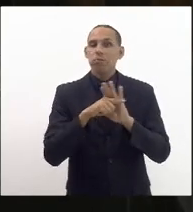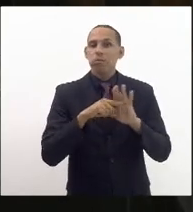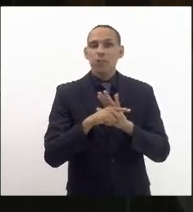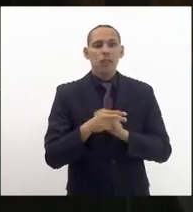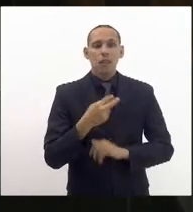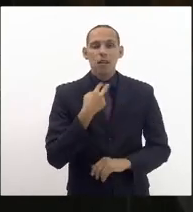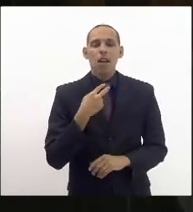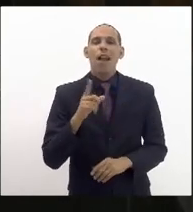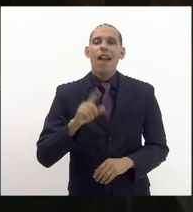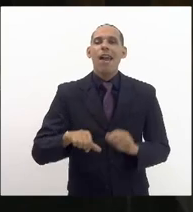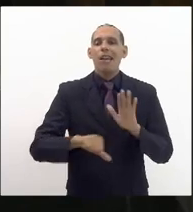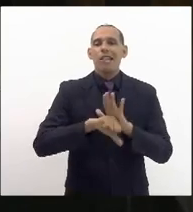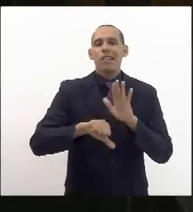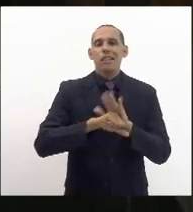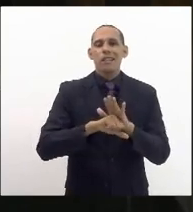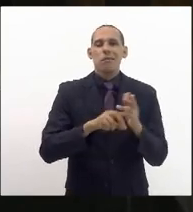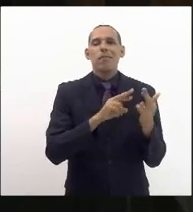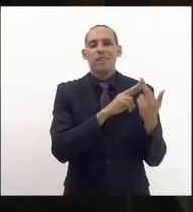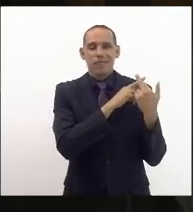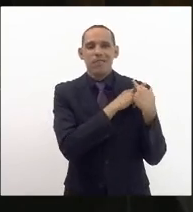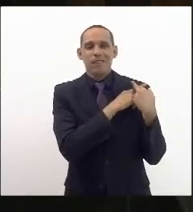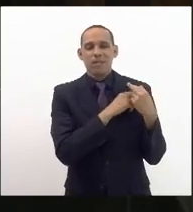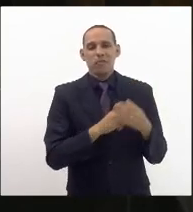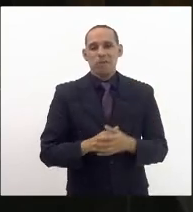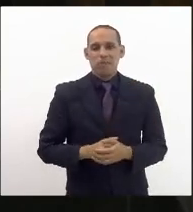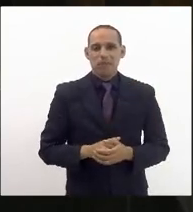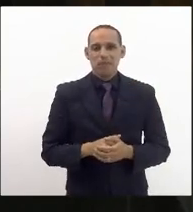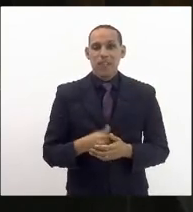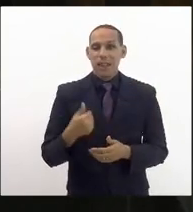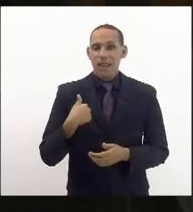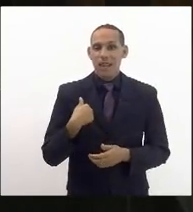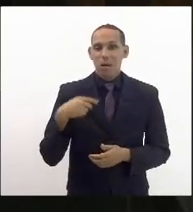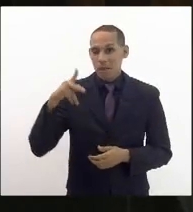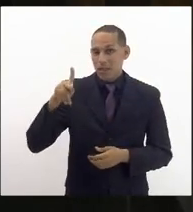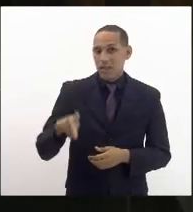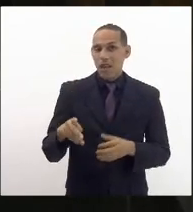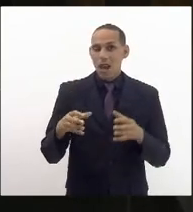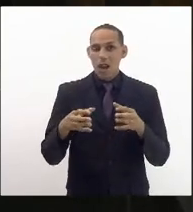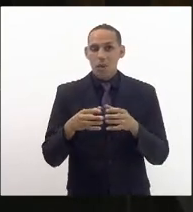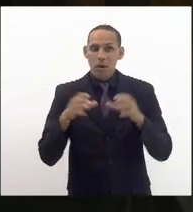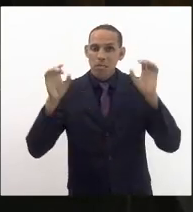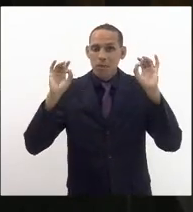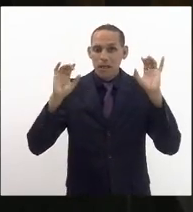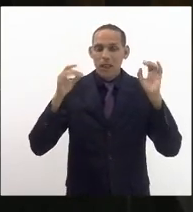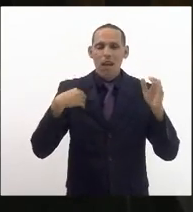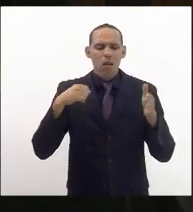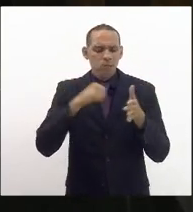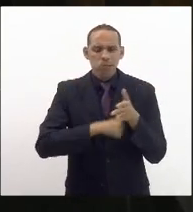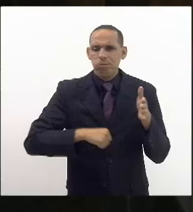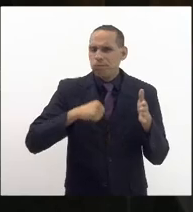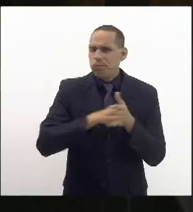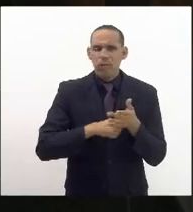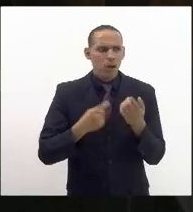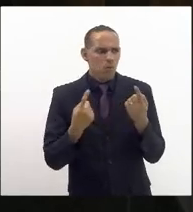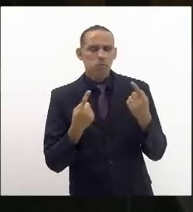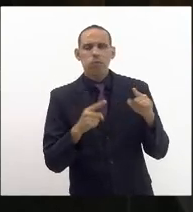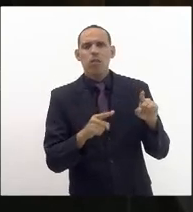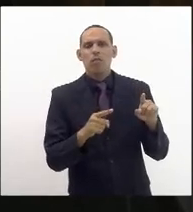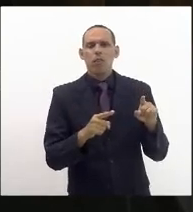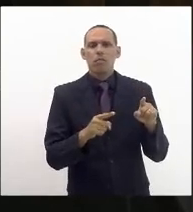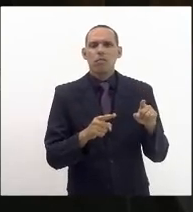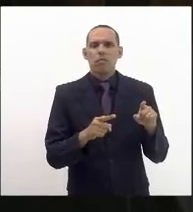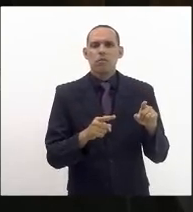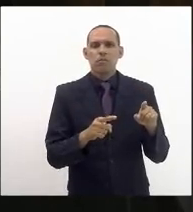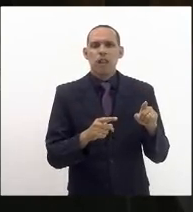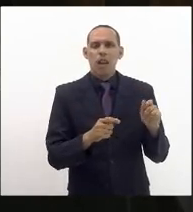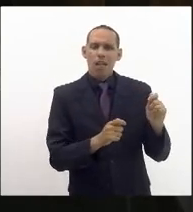de responsabilidade. Eu tenho, como presidente da comissão especial, lutado contra isso, lutado contra a